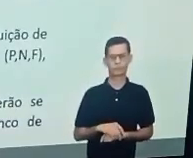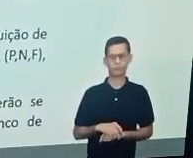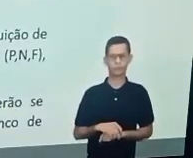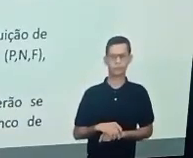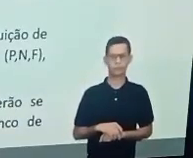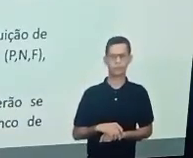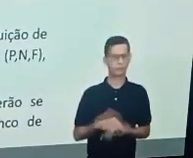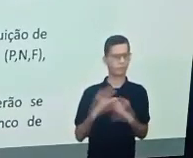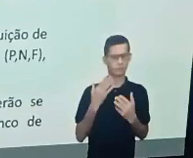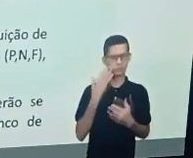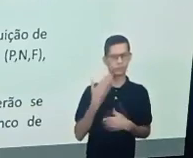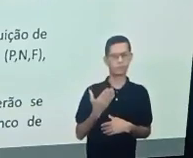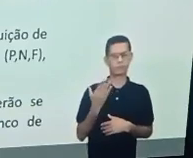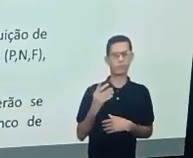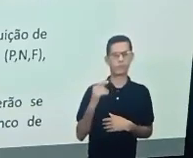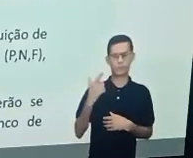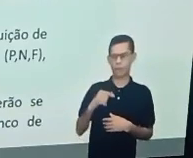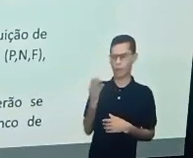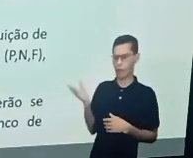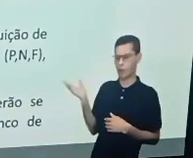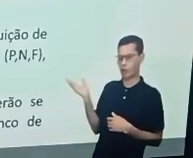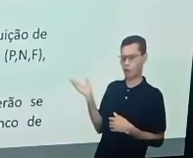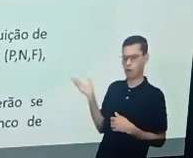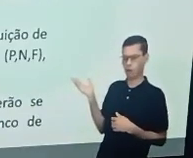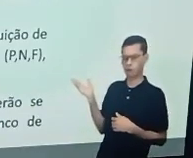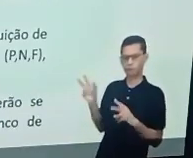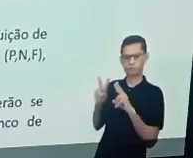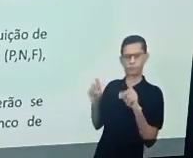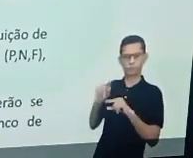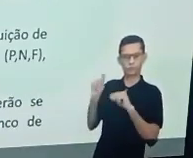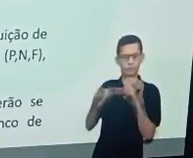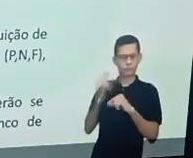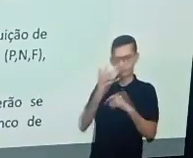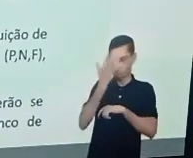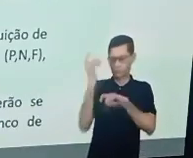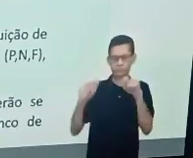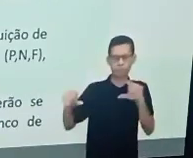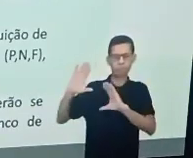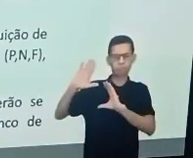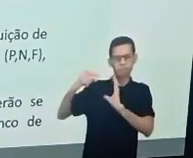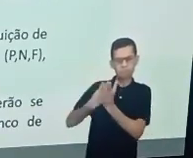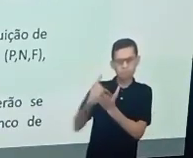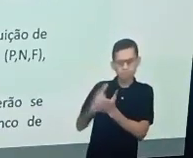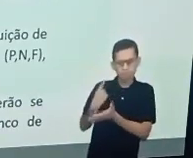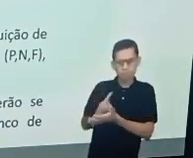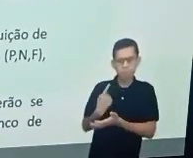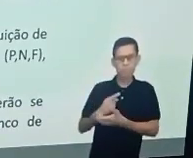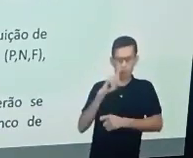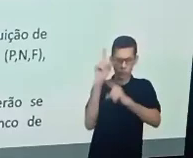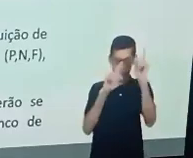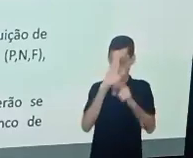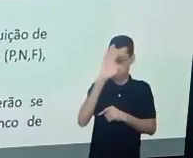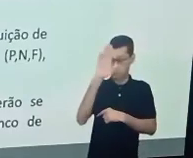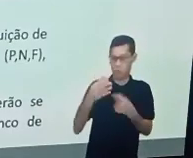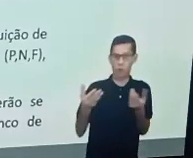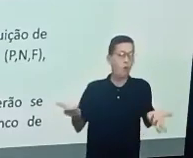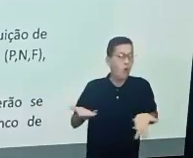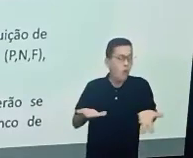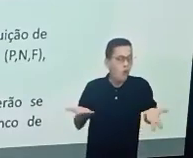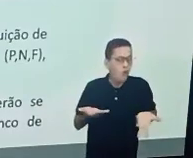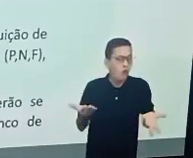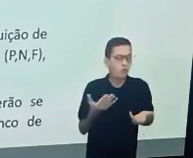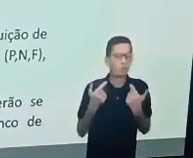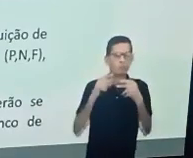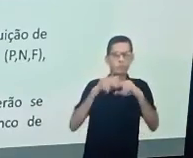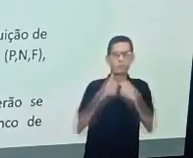Então, pessoal, aqui algumas dúvidas muito frequentes que chegaram para a gente essa semana, principalmente hoje, com a